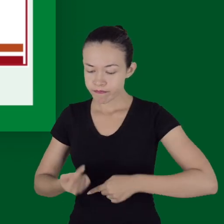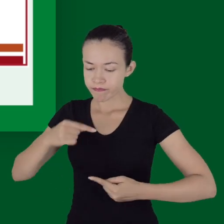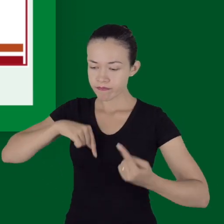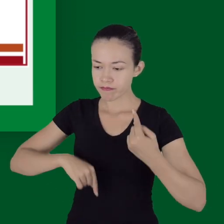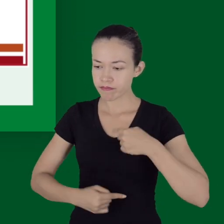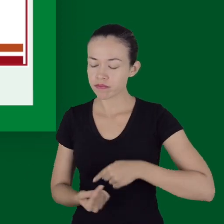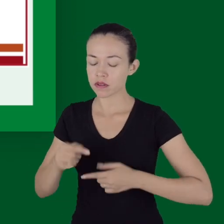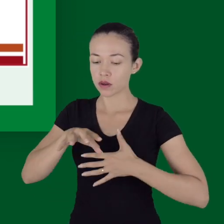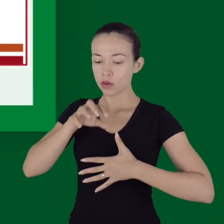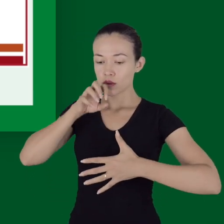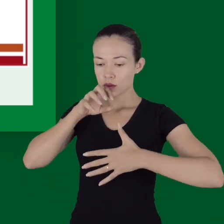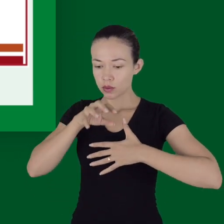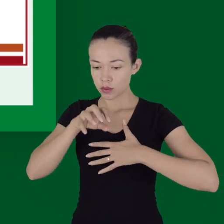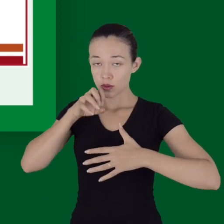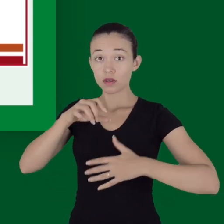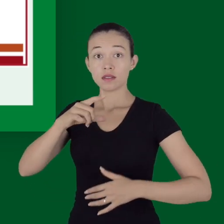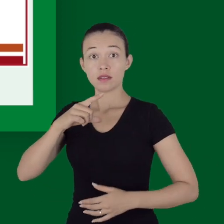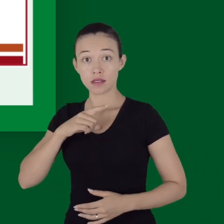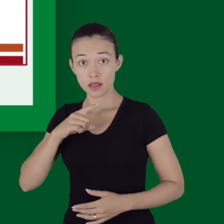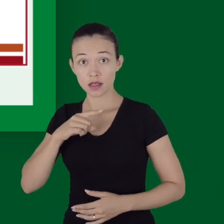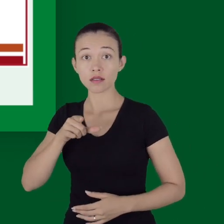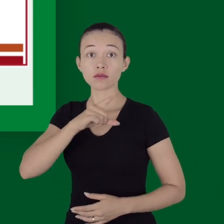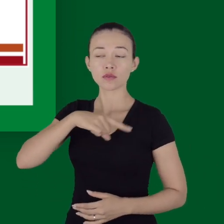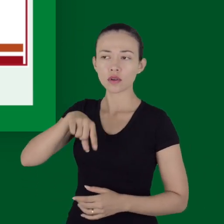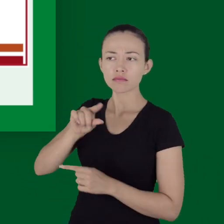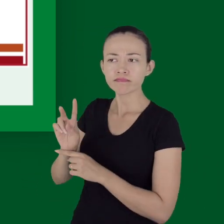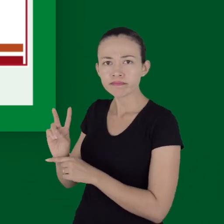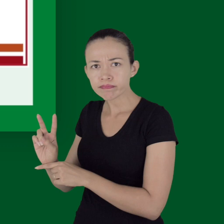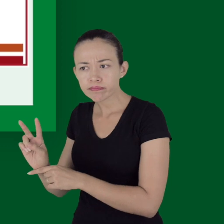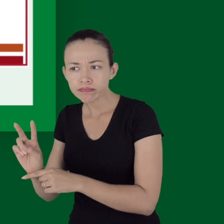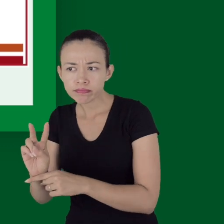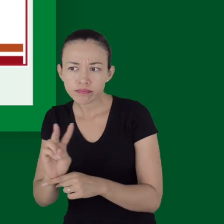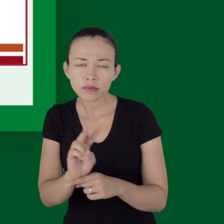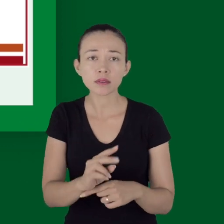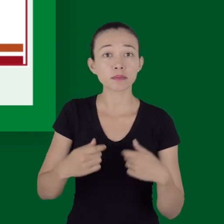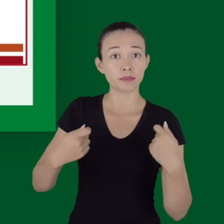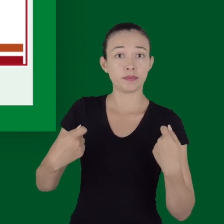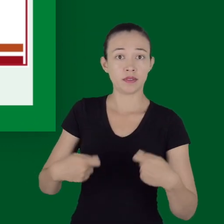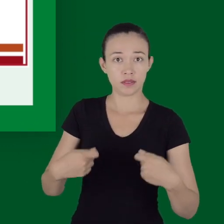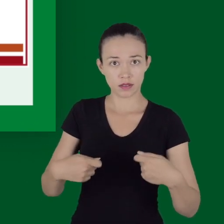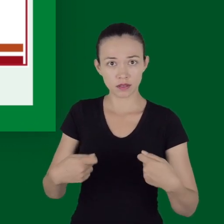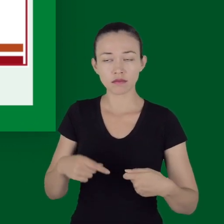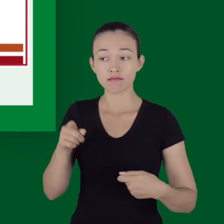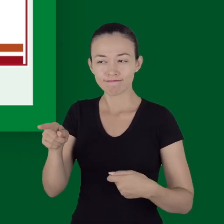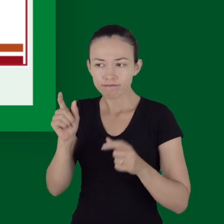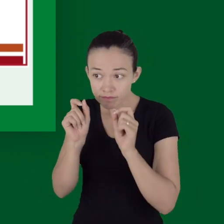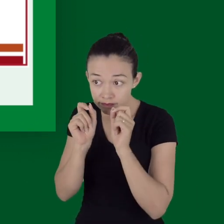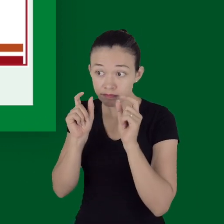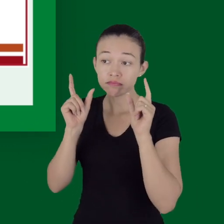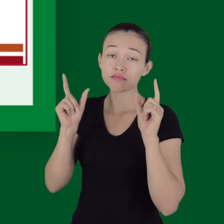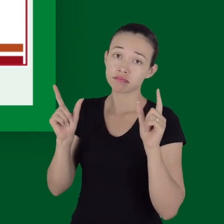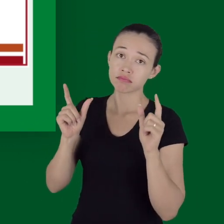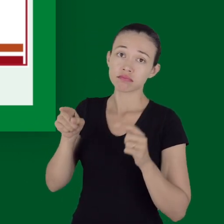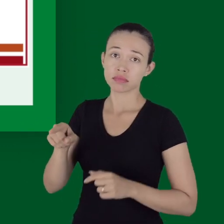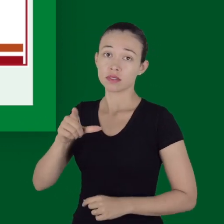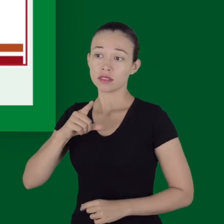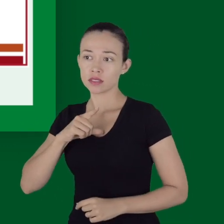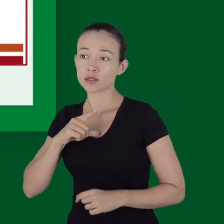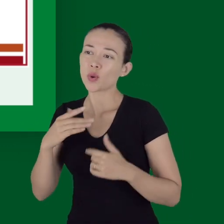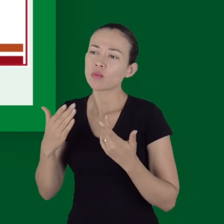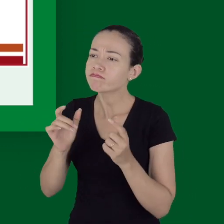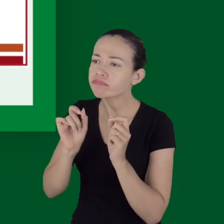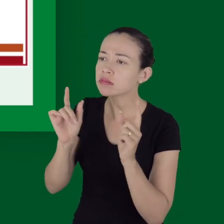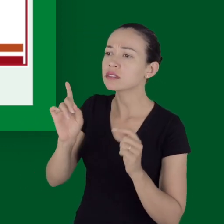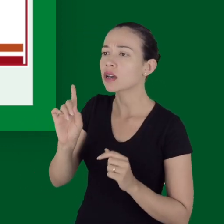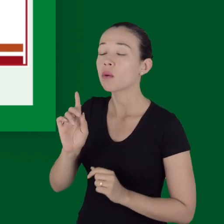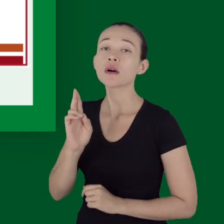O paciente que se move, move, né? O paciente deve ser monitorizado, o paciente geralmente está consciente. Se não estiver